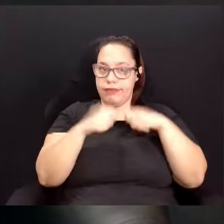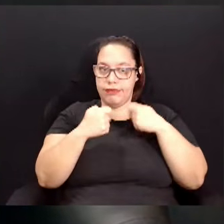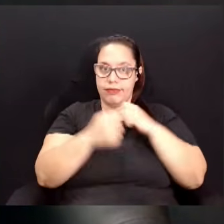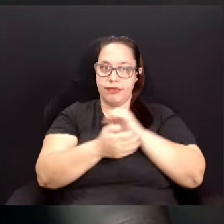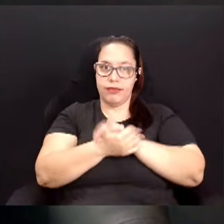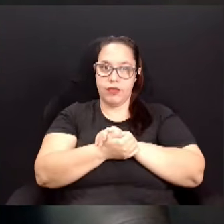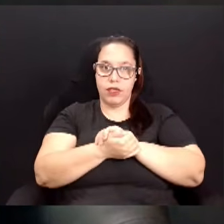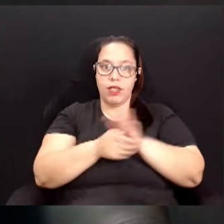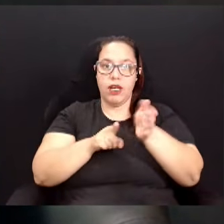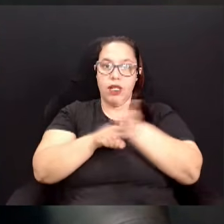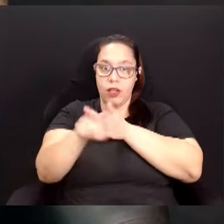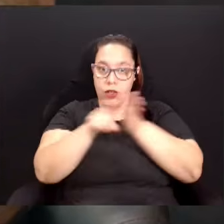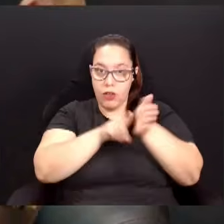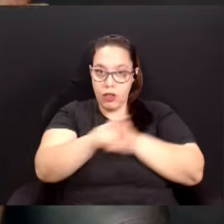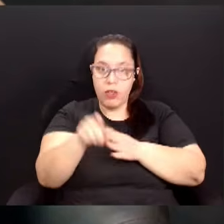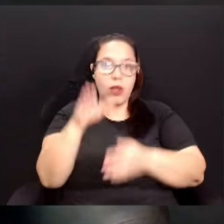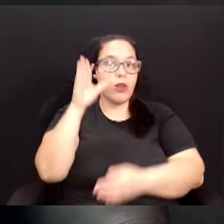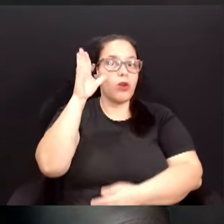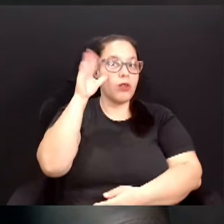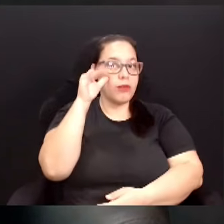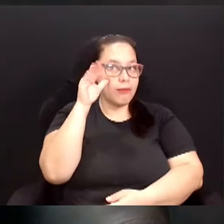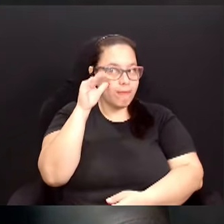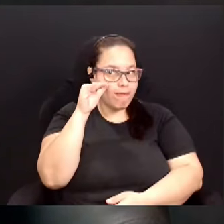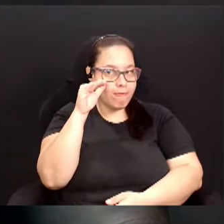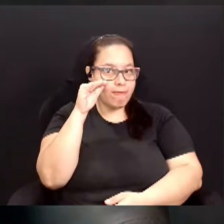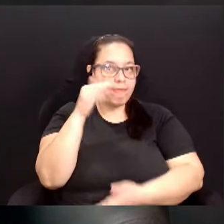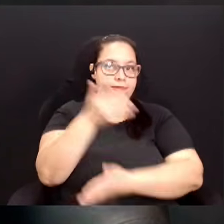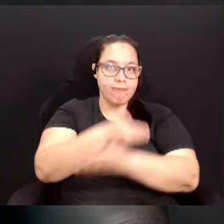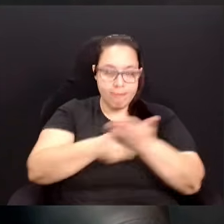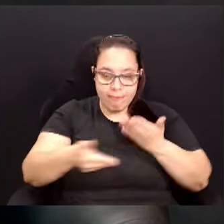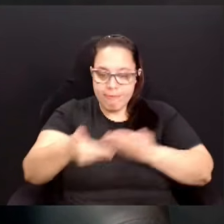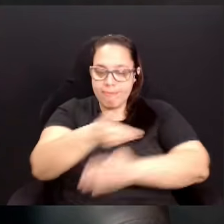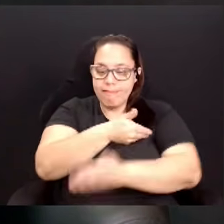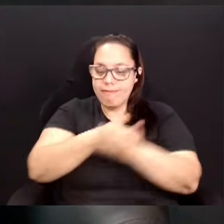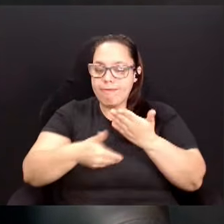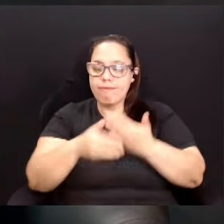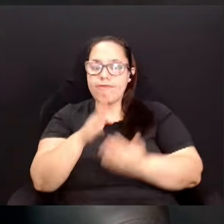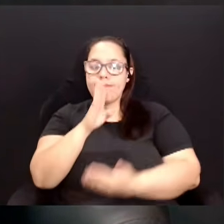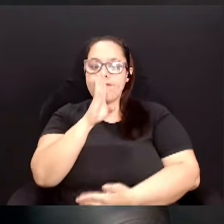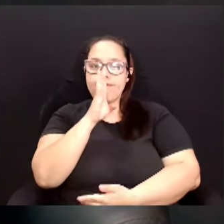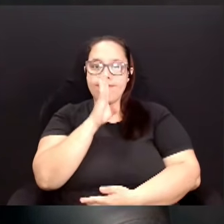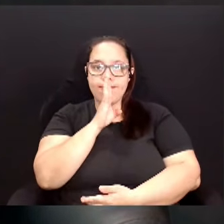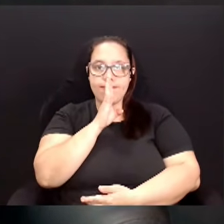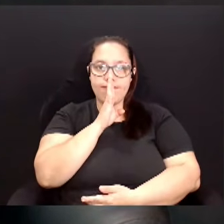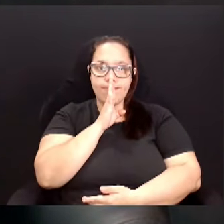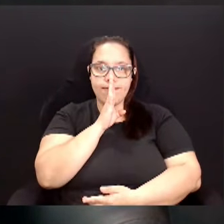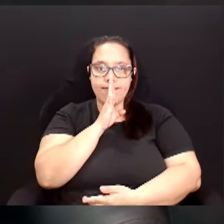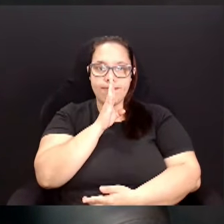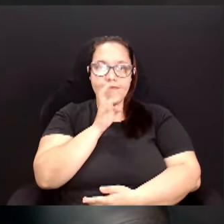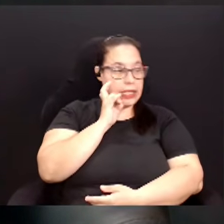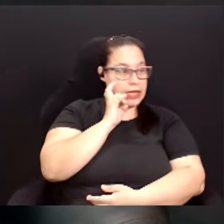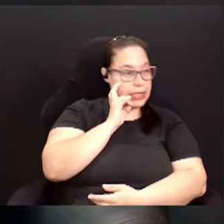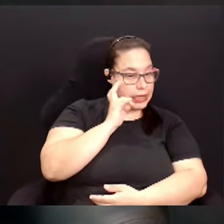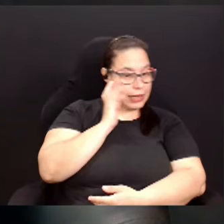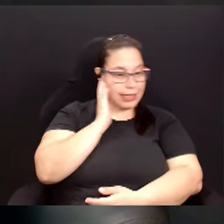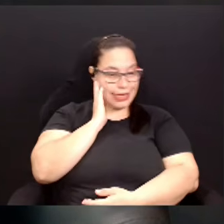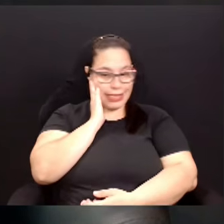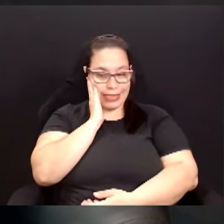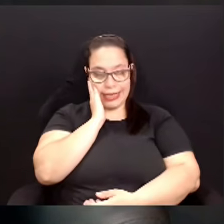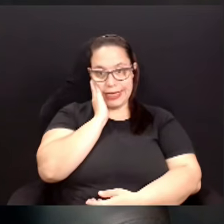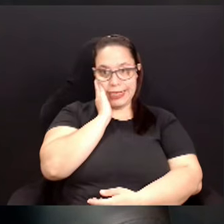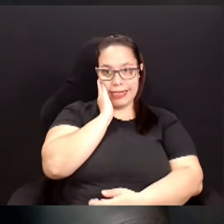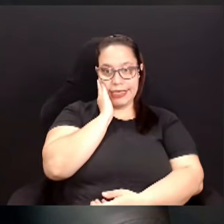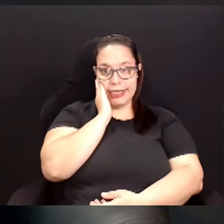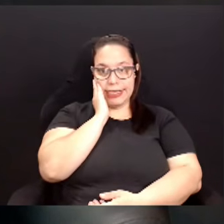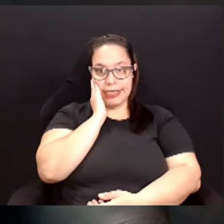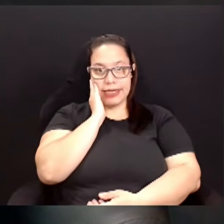de curiosidade, de troca, de silêncio, aquele silêncio constrangedor às vezes, né? Então ele dá mais